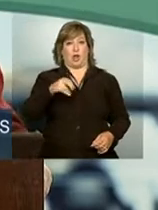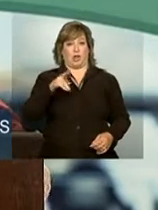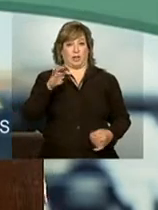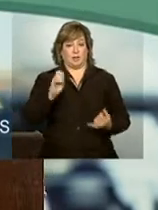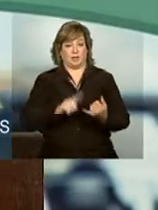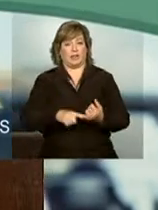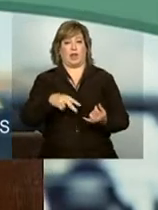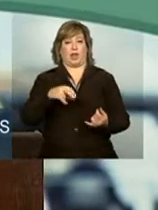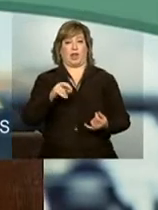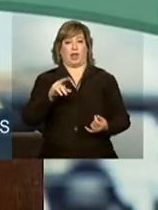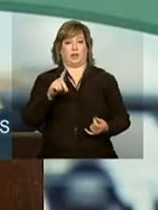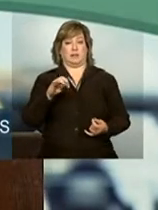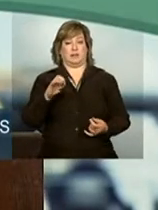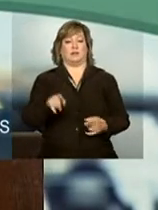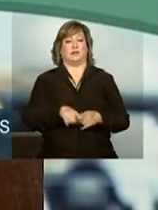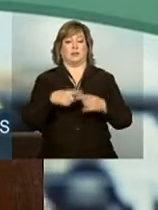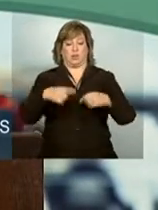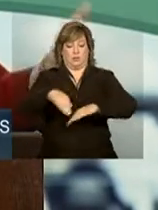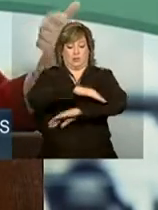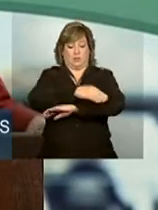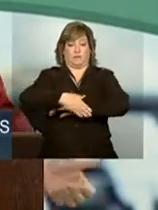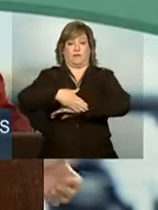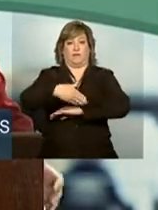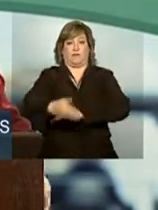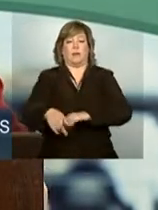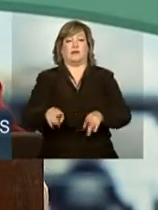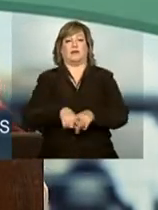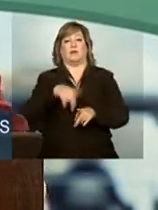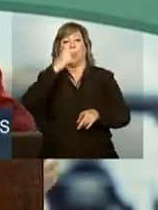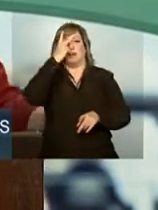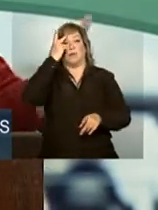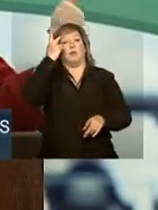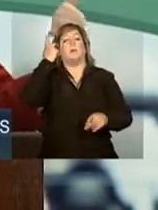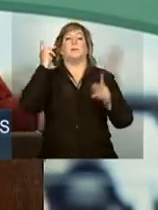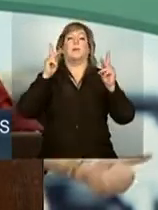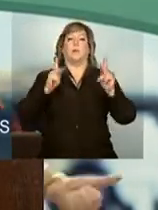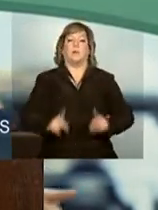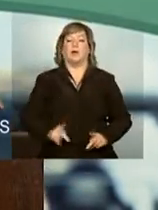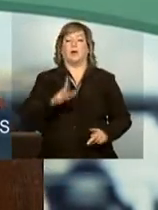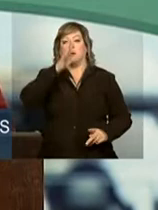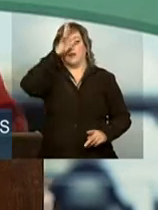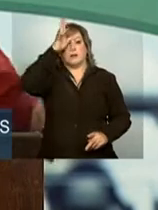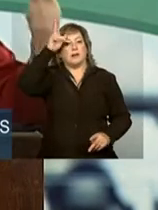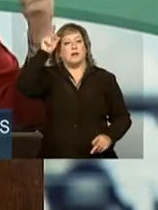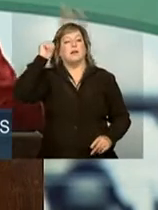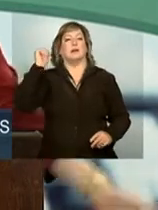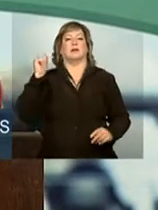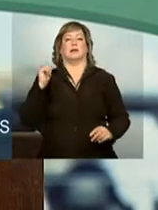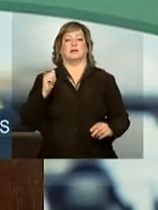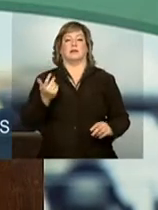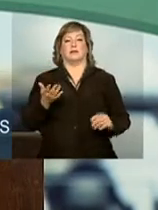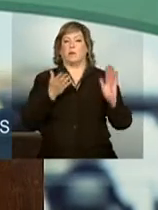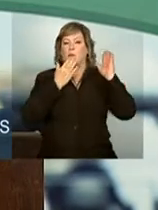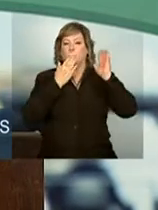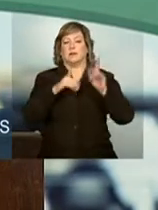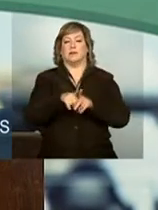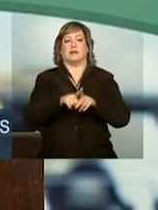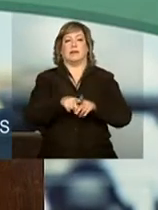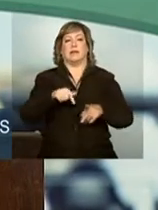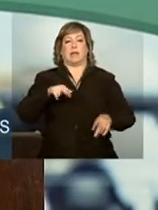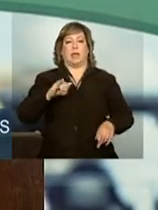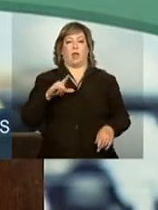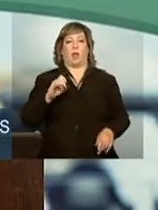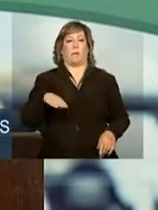nordeste, para as regiões de fronteira, para as populações de indígenas, de quilombolas, que não